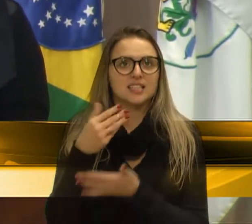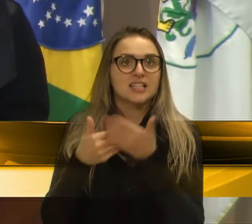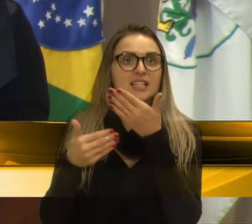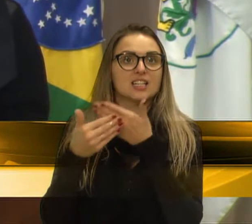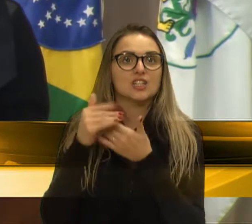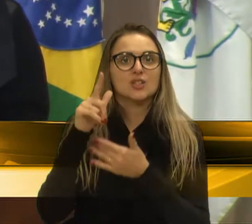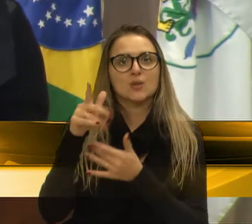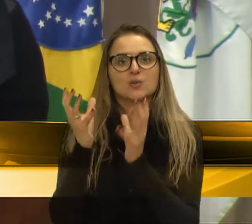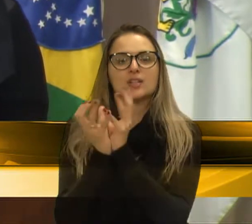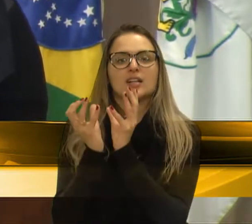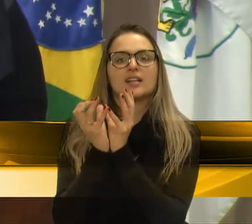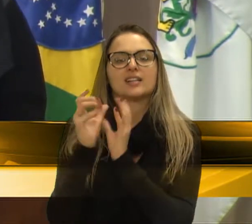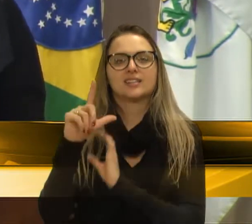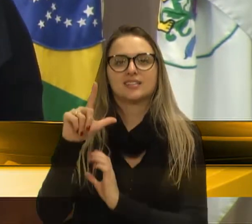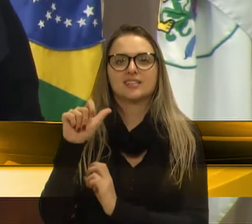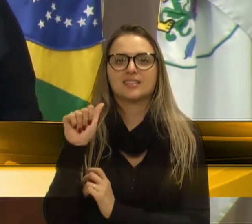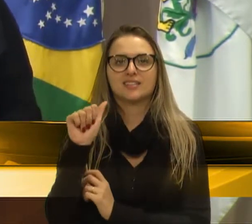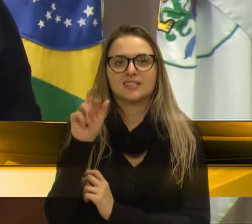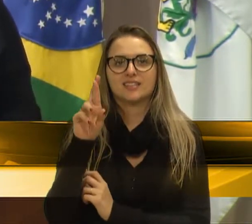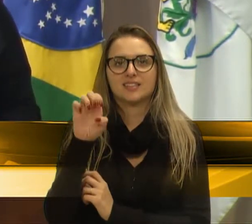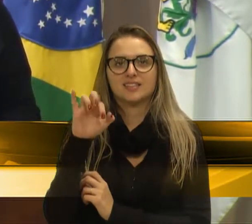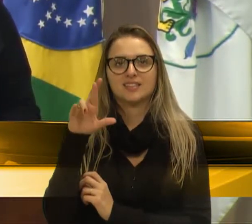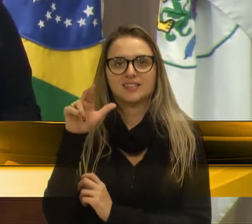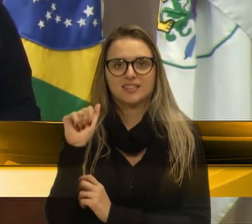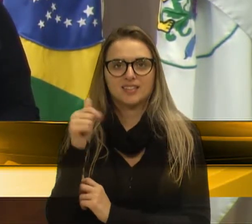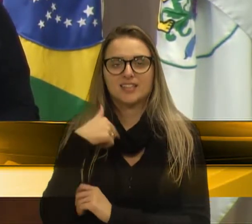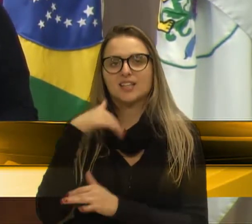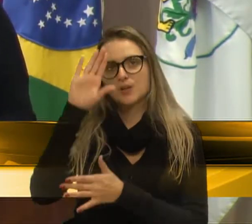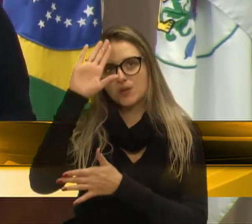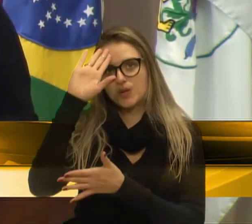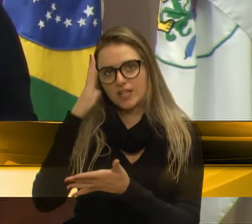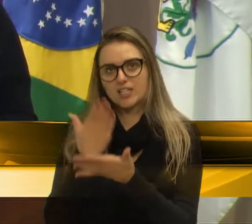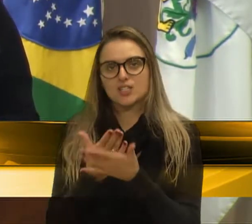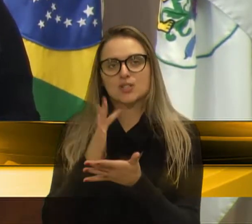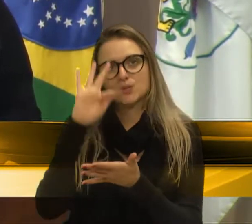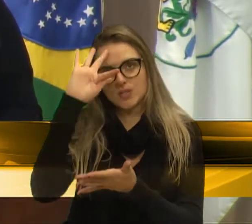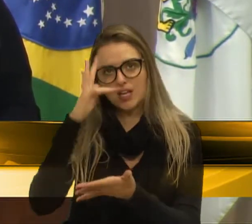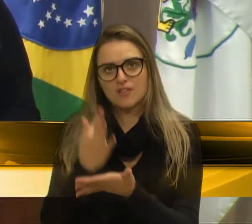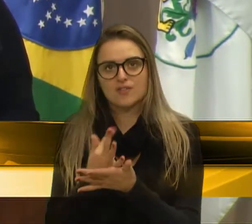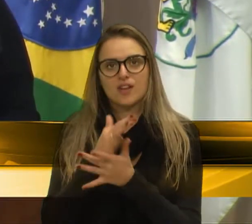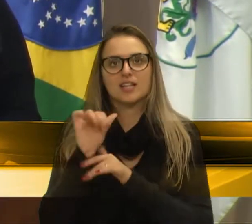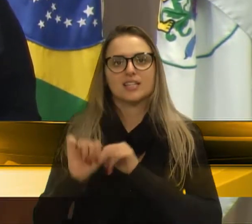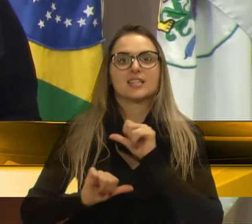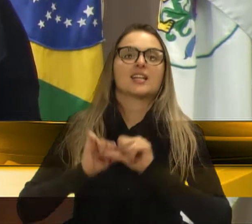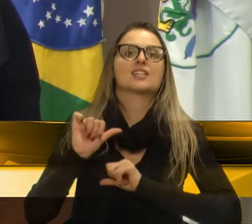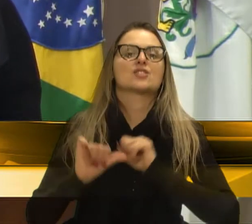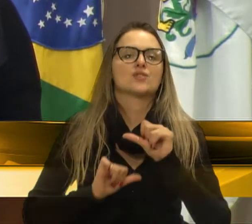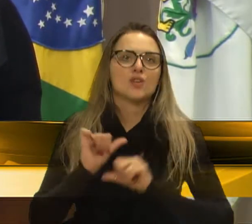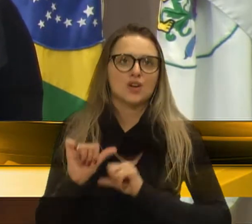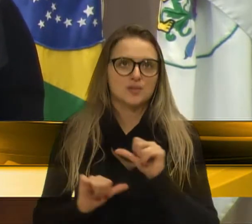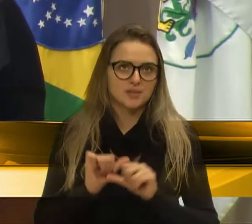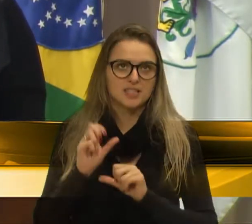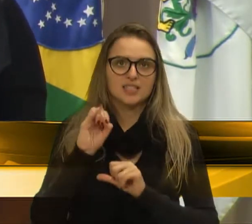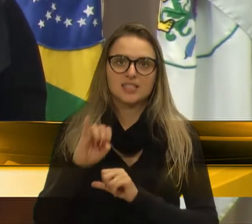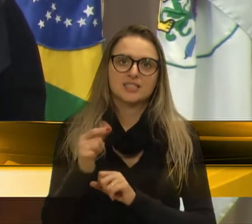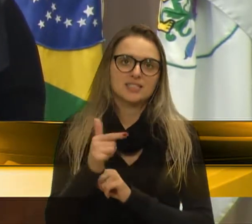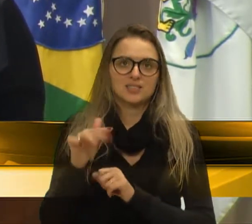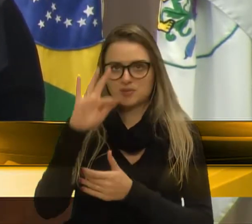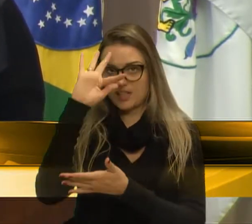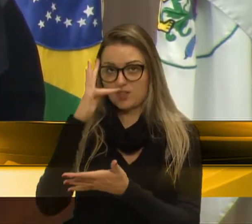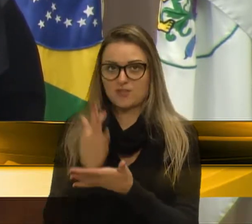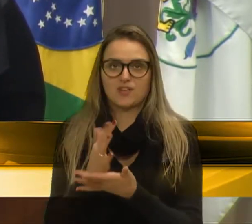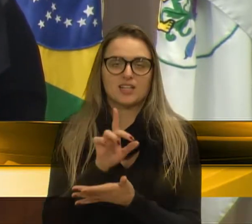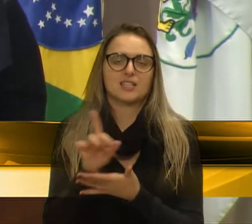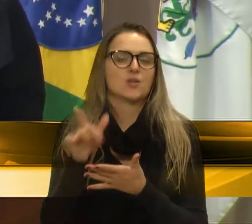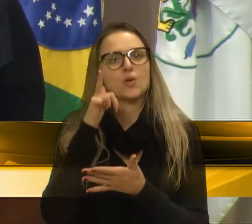da Lareira. Então, acho que a fé move montanhas e sem ela a gente não consegue trilhar